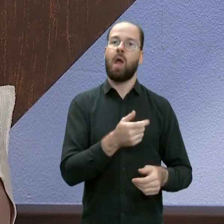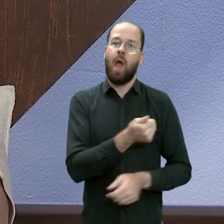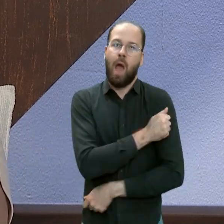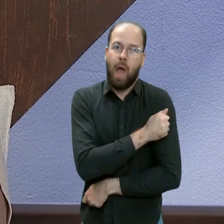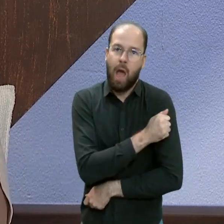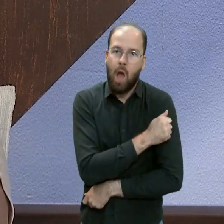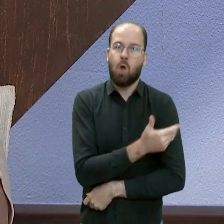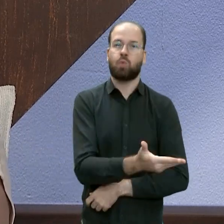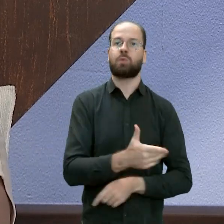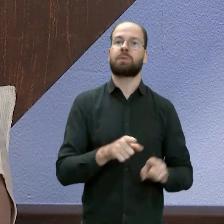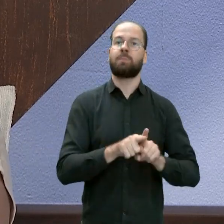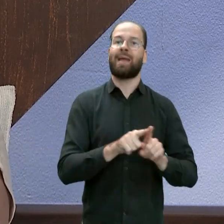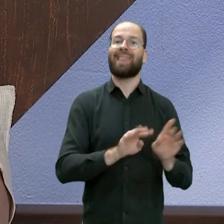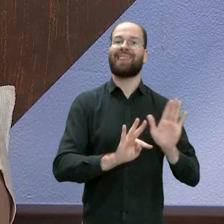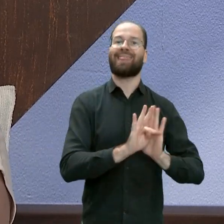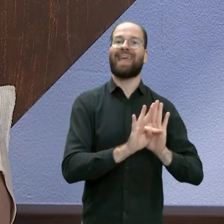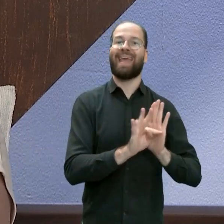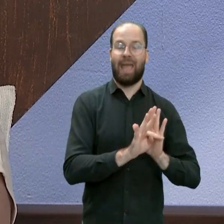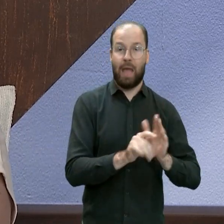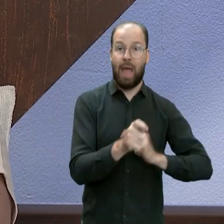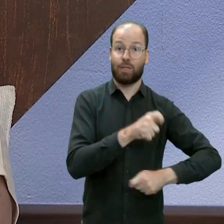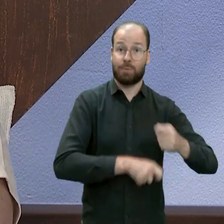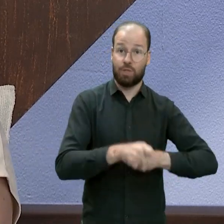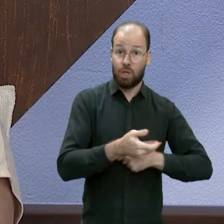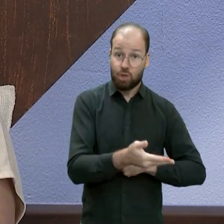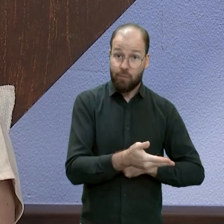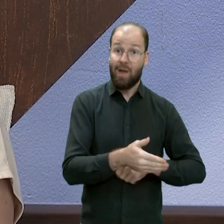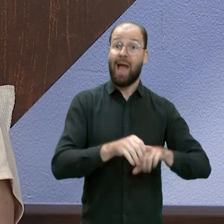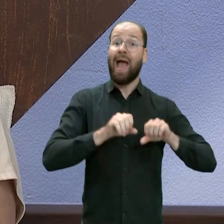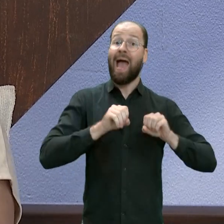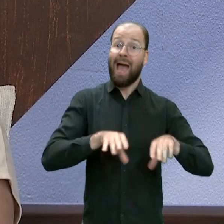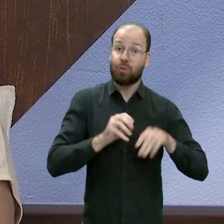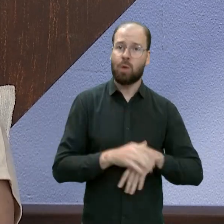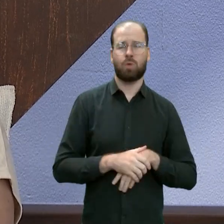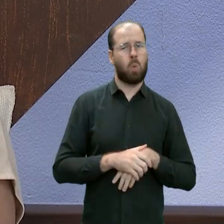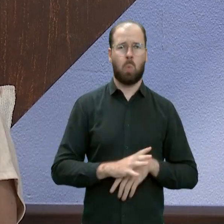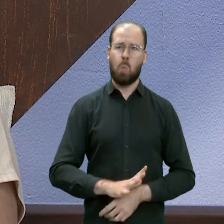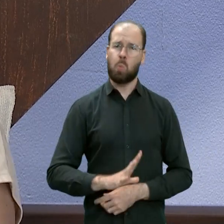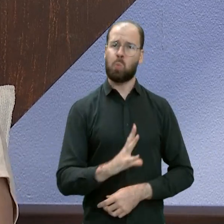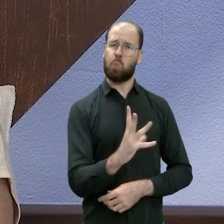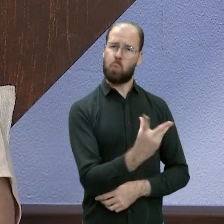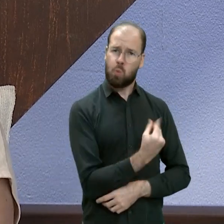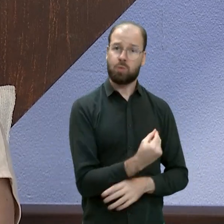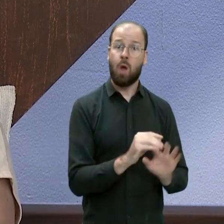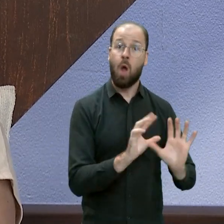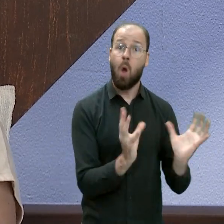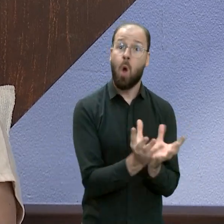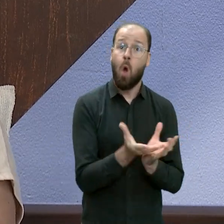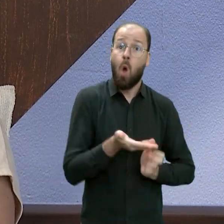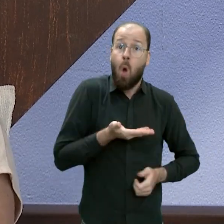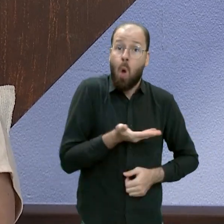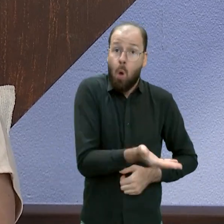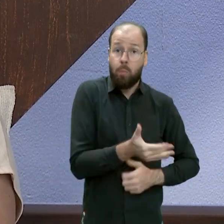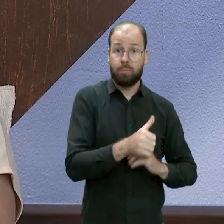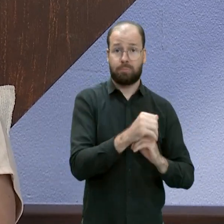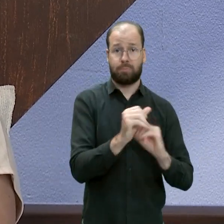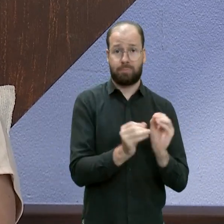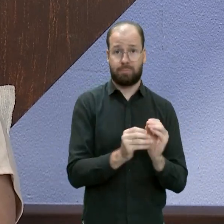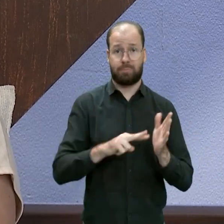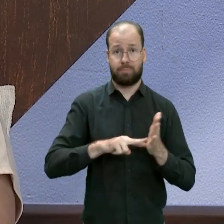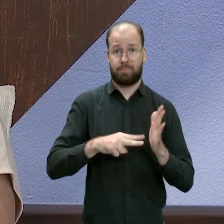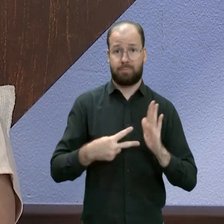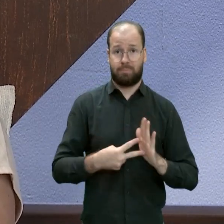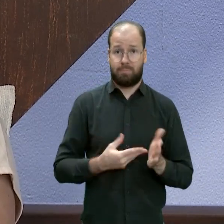né, administrativos em educação, então, todo mundo, toda essa comunidade, eles